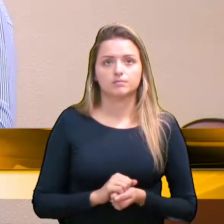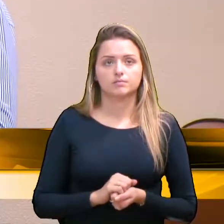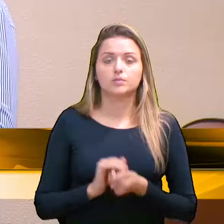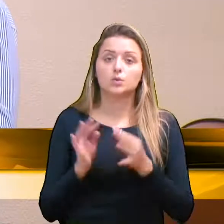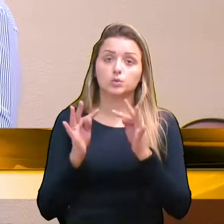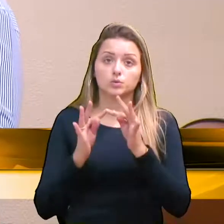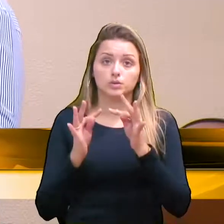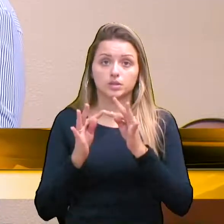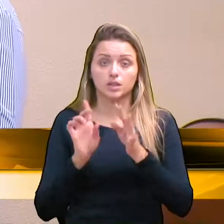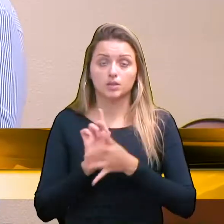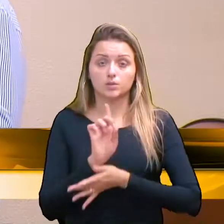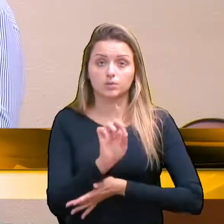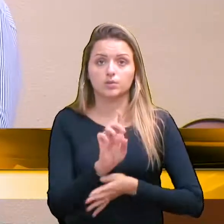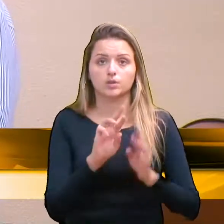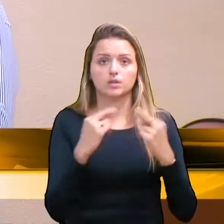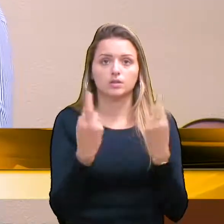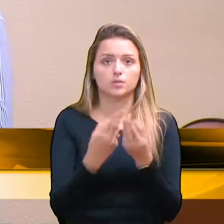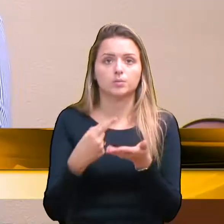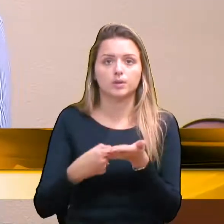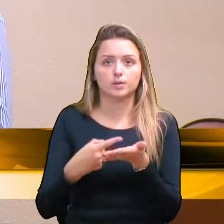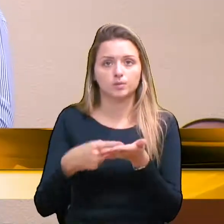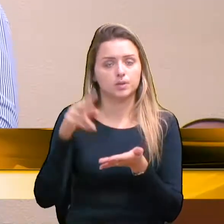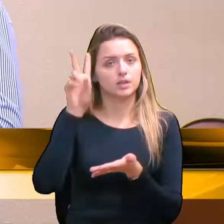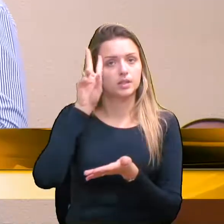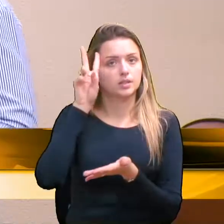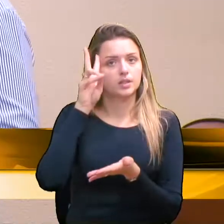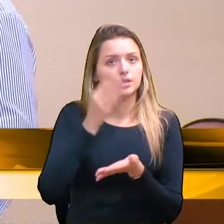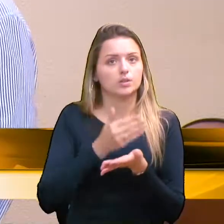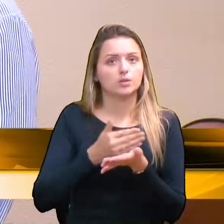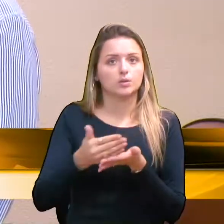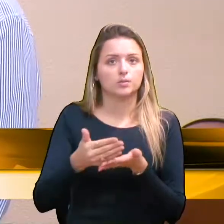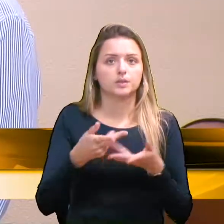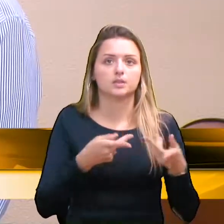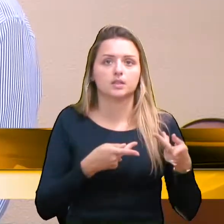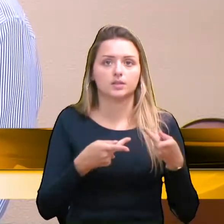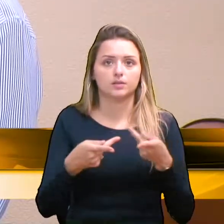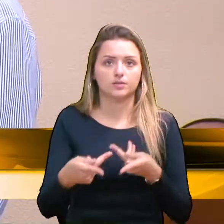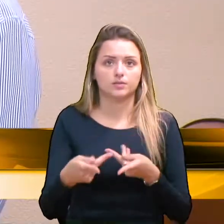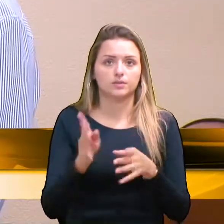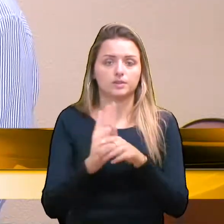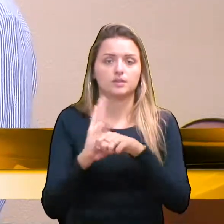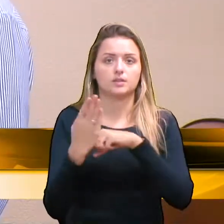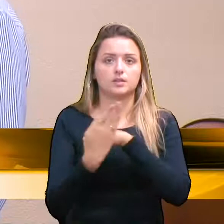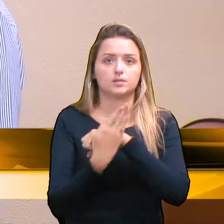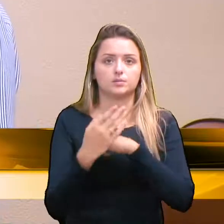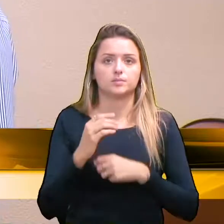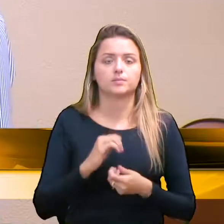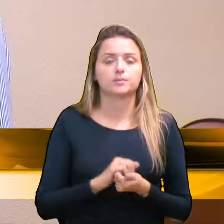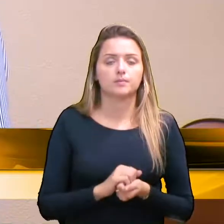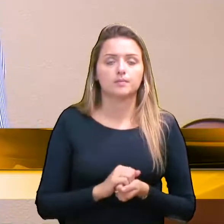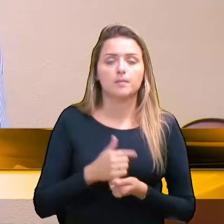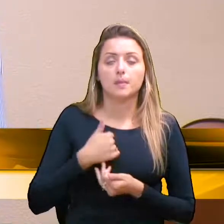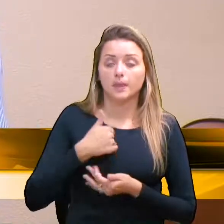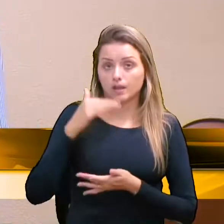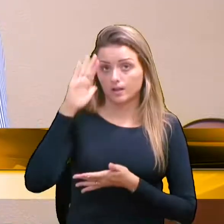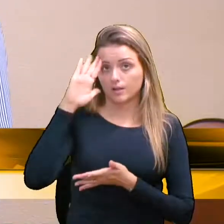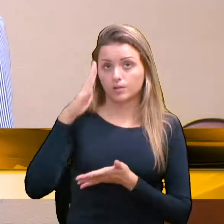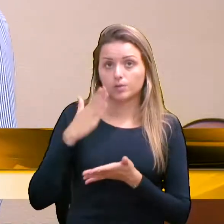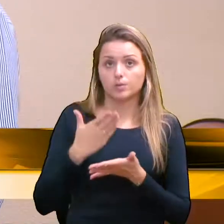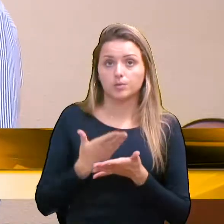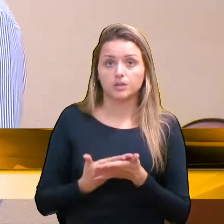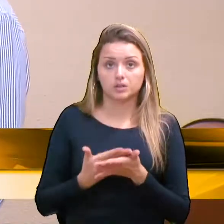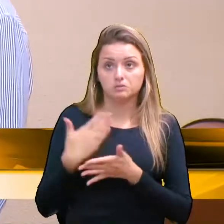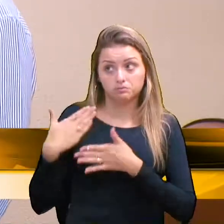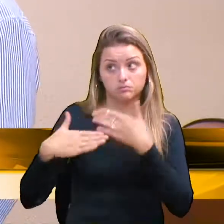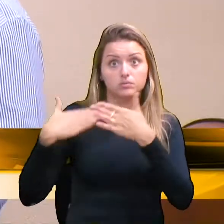para marcar para segunda-feira de manhã já começar a fazer a visita nos bairros. Então, eu creio que foi um